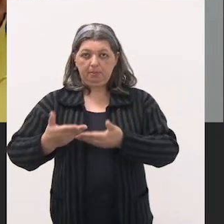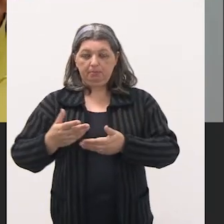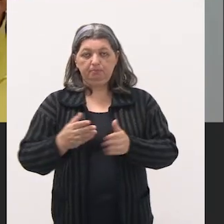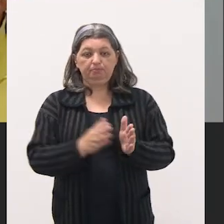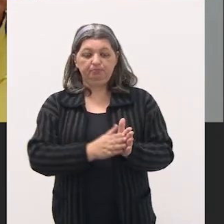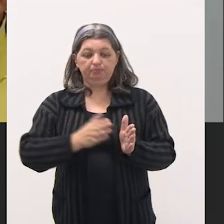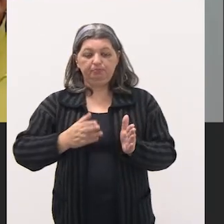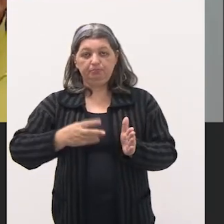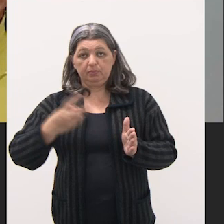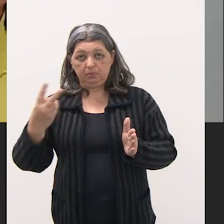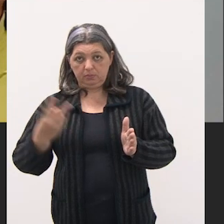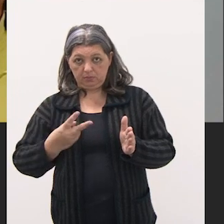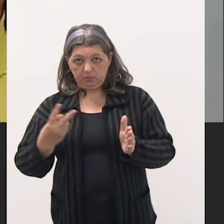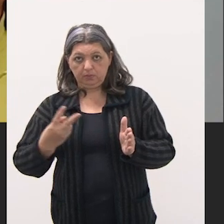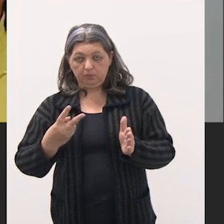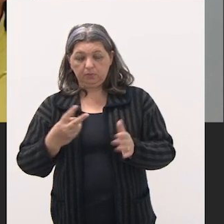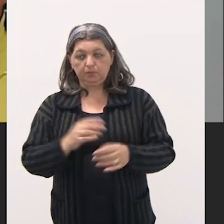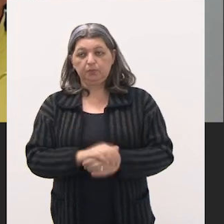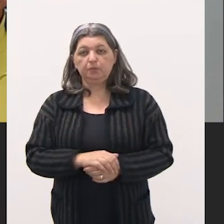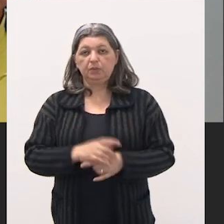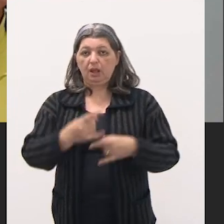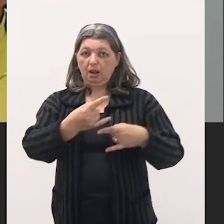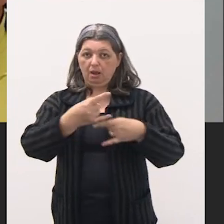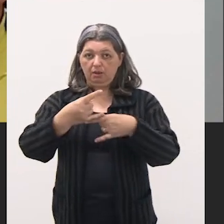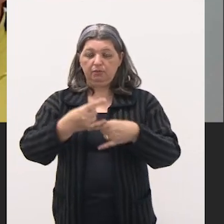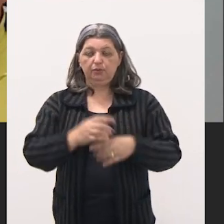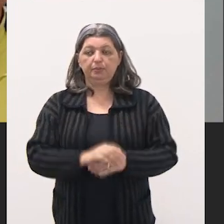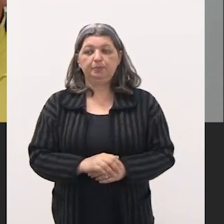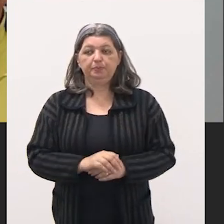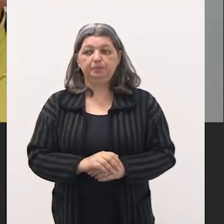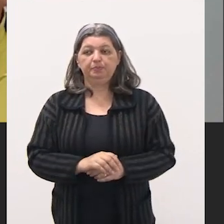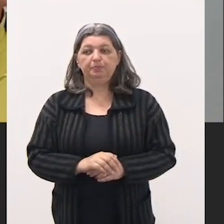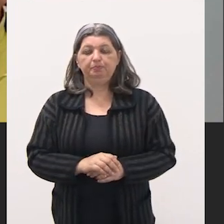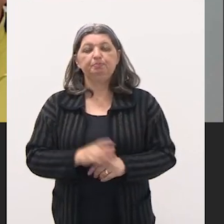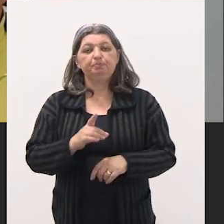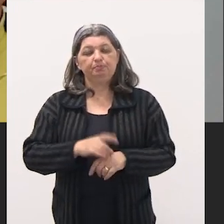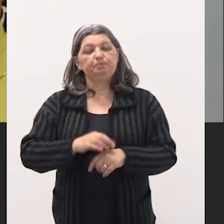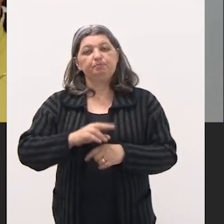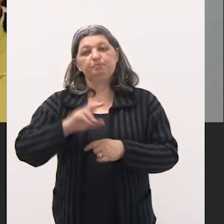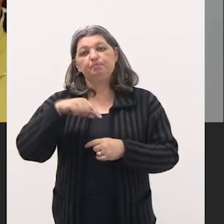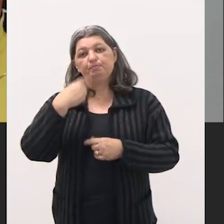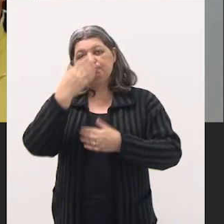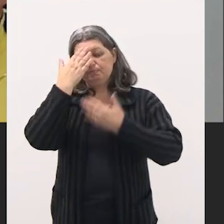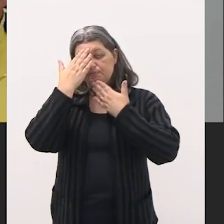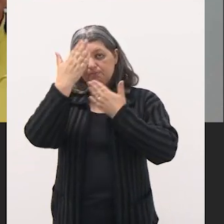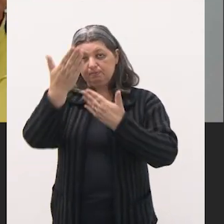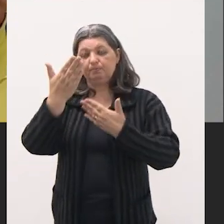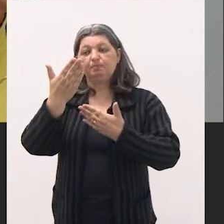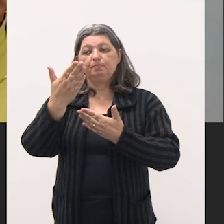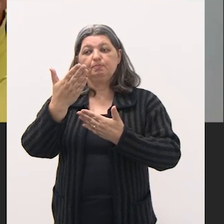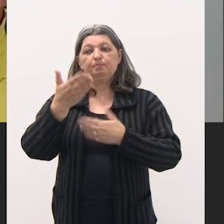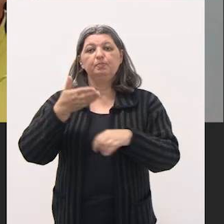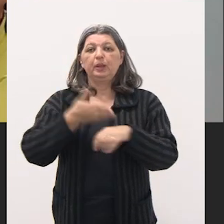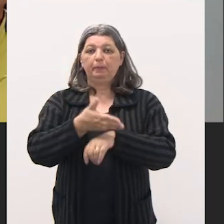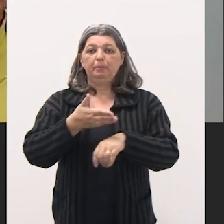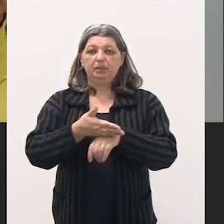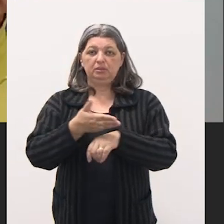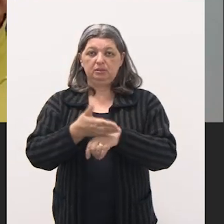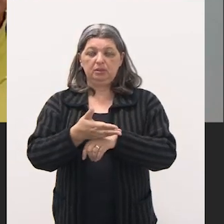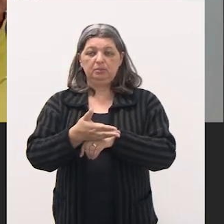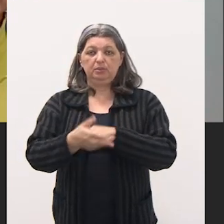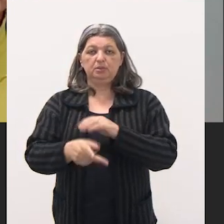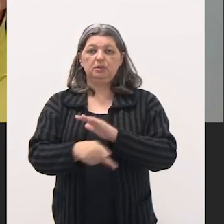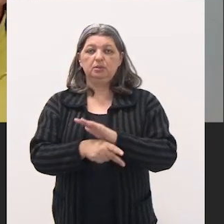programa, tá ok? Doutora Fátima, nós agradecemos pela presença e colaboração com nossa rede pública estadual